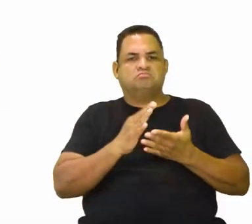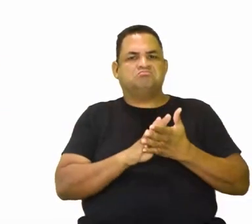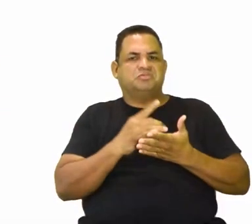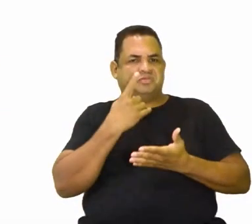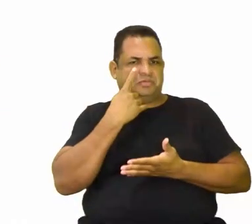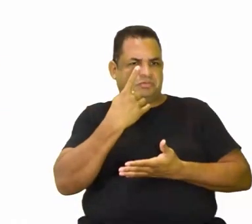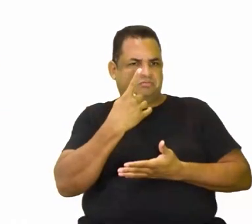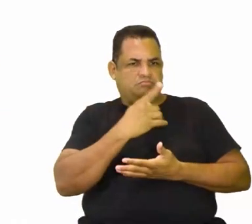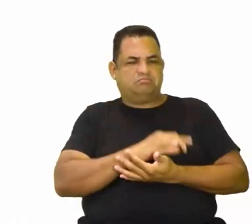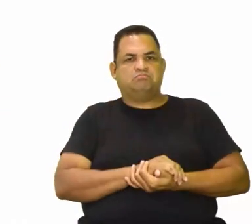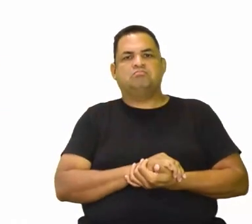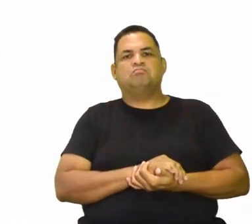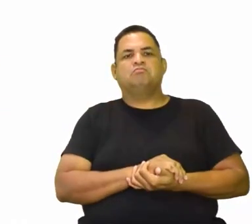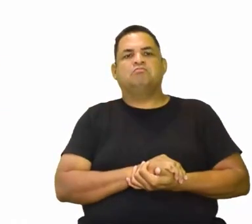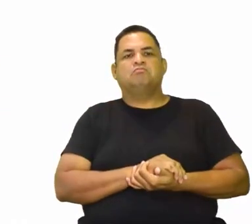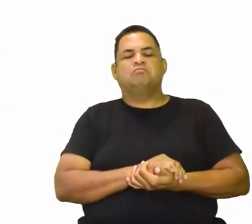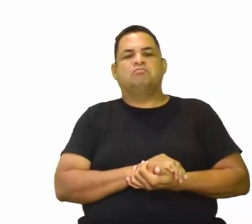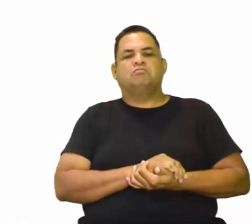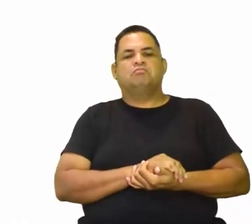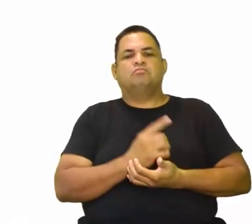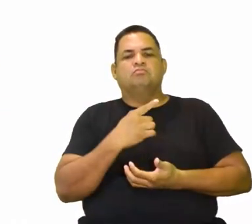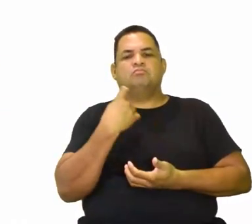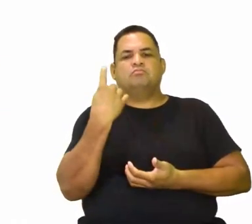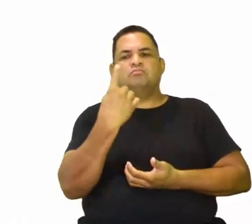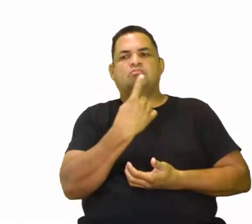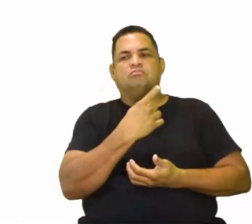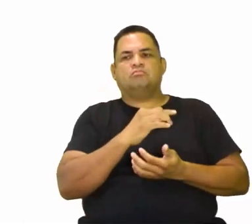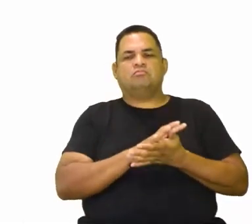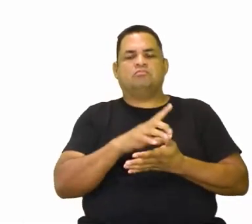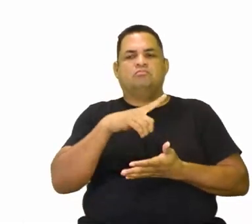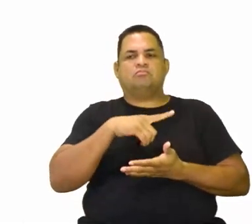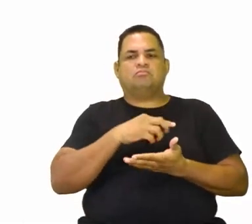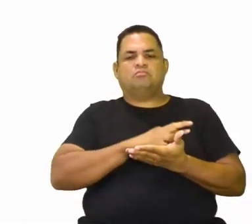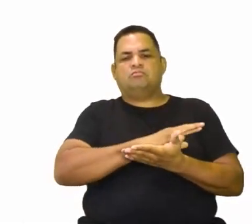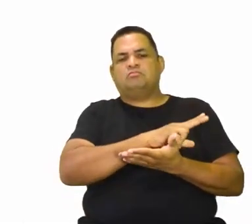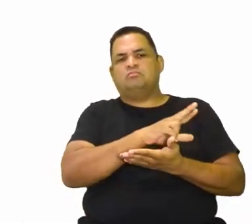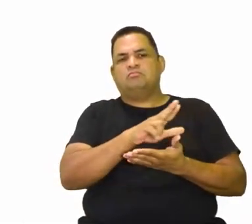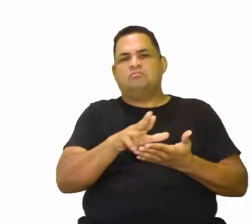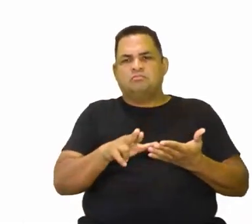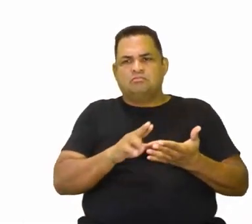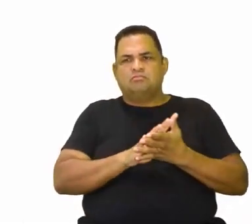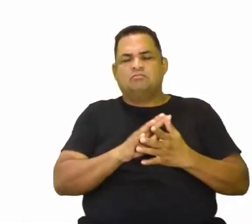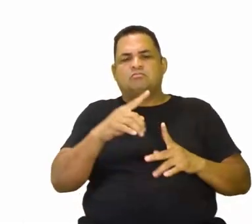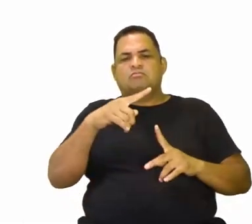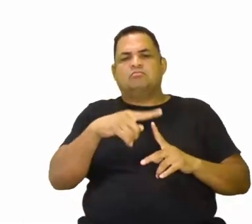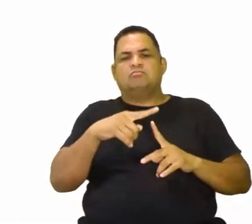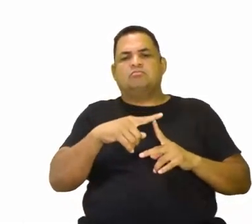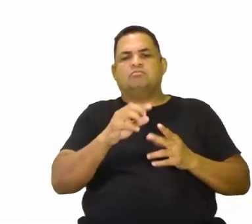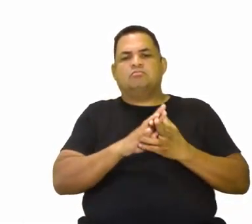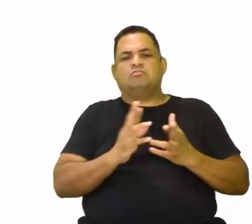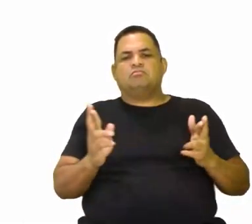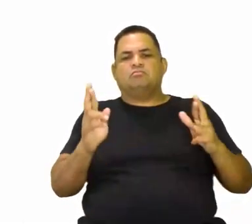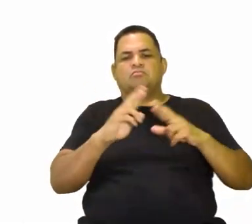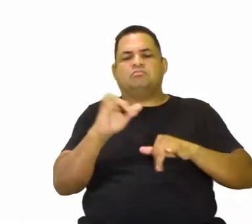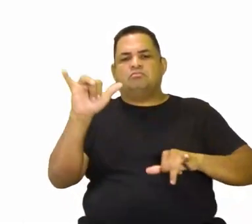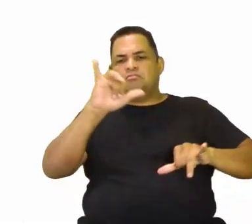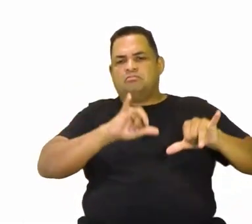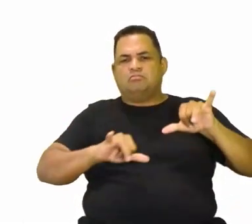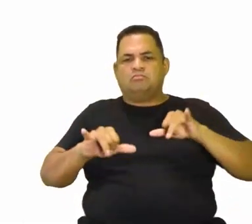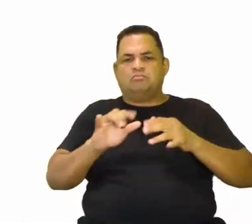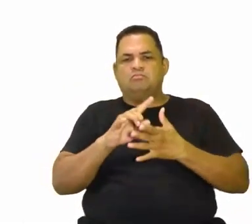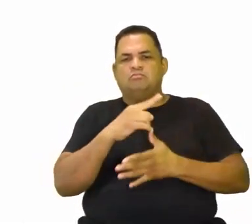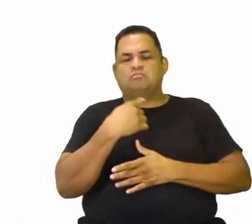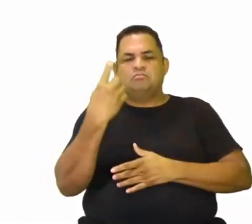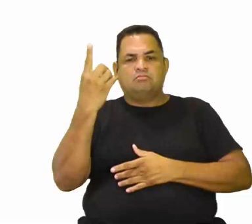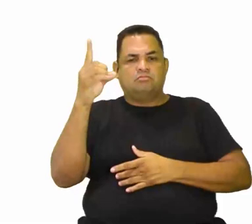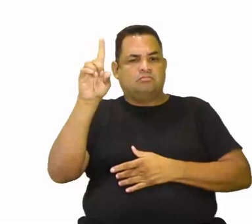próximo? Olha só, a gente já falou que existem muitos tipos de reações químicas, né? E no nosso cotidiano,